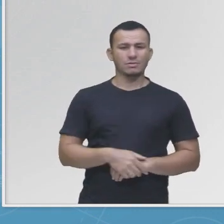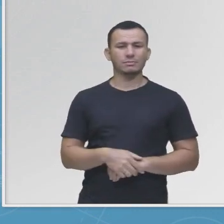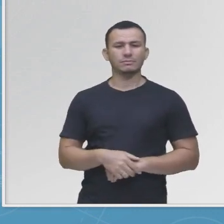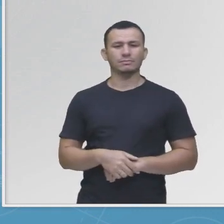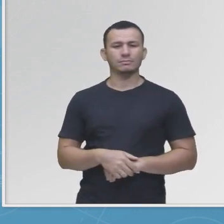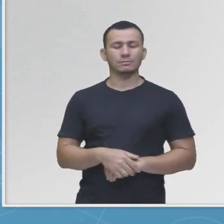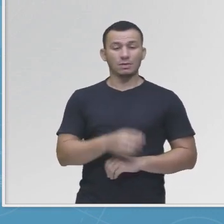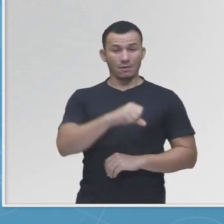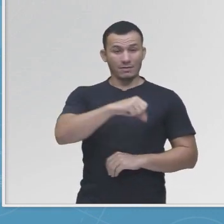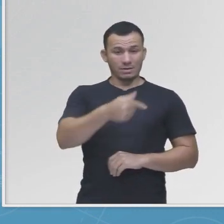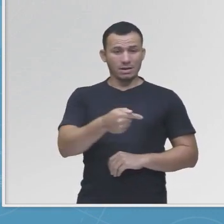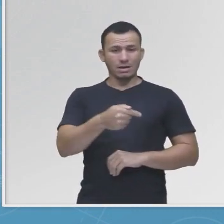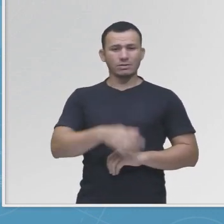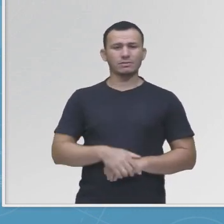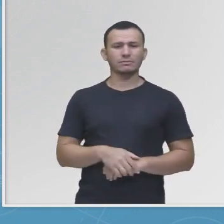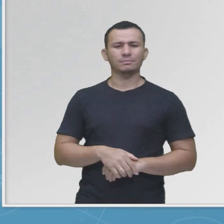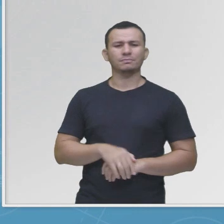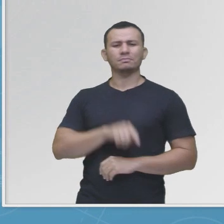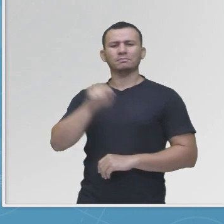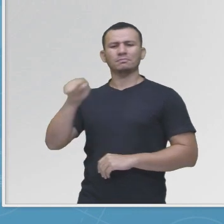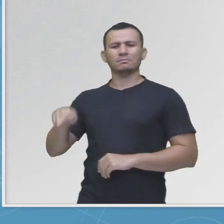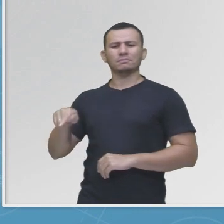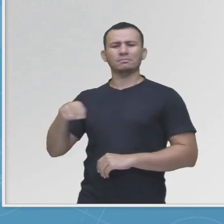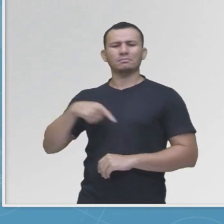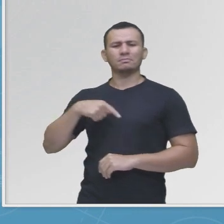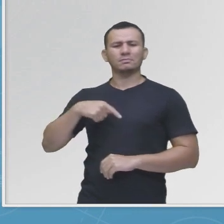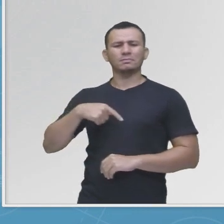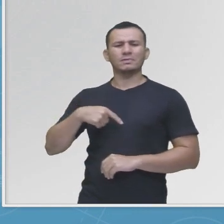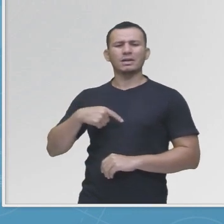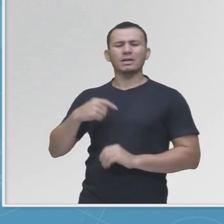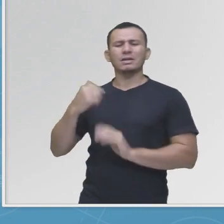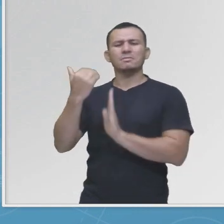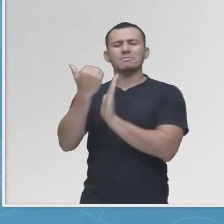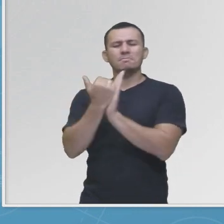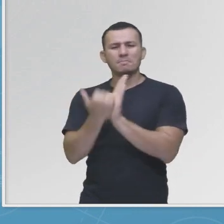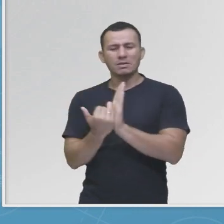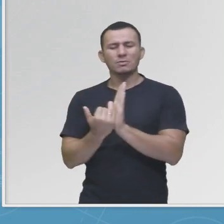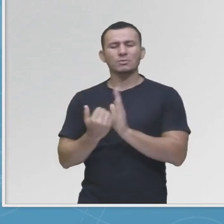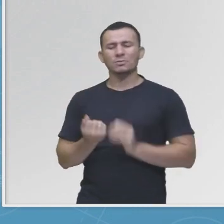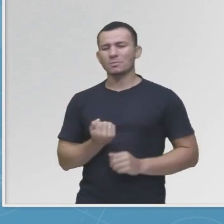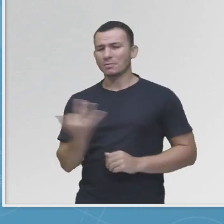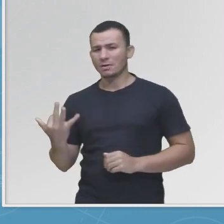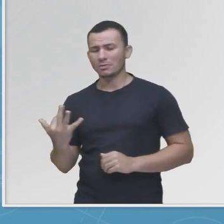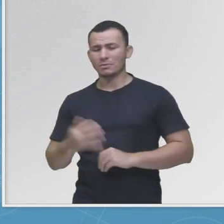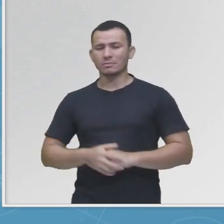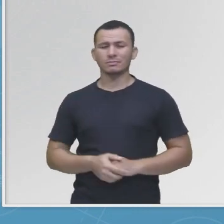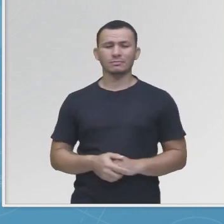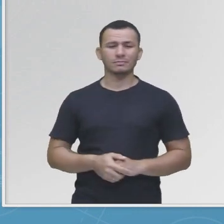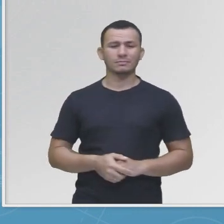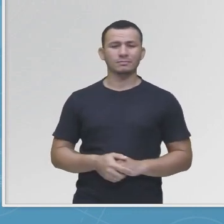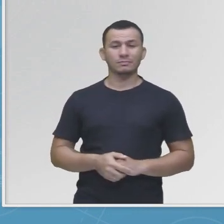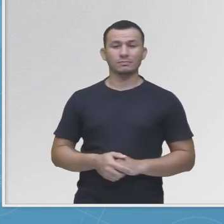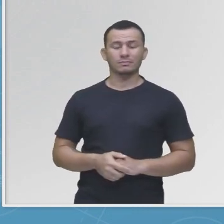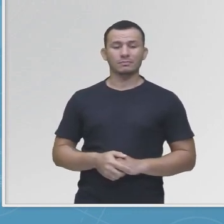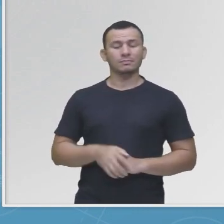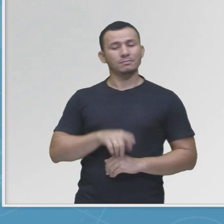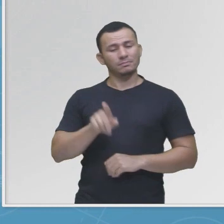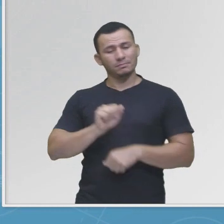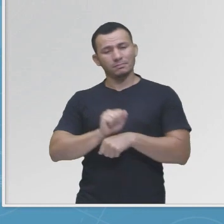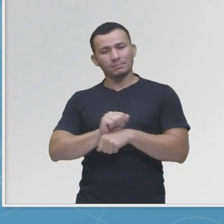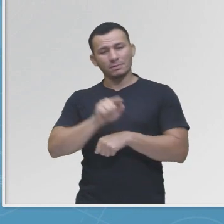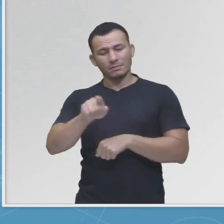Joãozinho. Qual é a quantidade de bolinhas de gude que Paulinho possui? Queridos alunos, espero vocês aí na